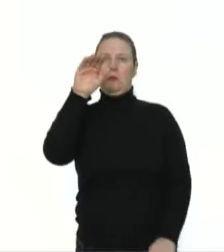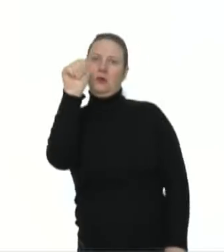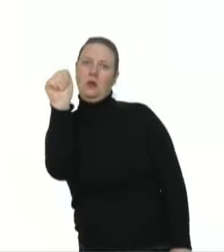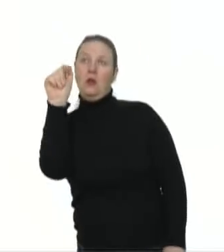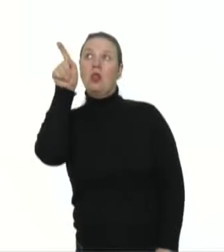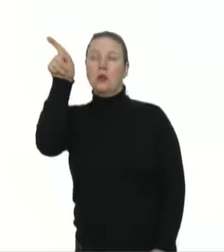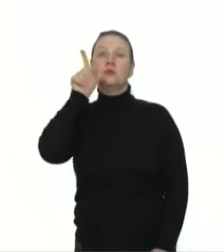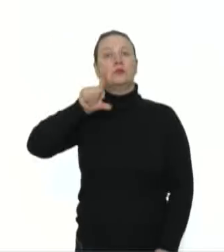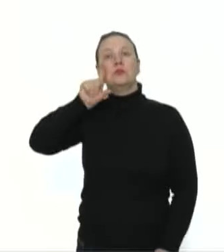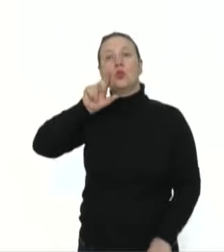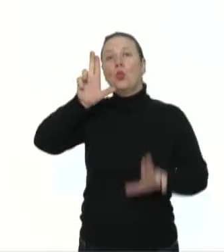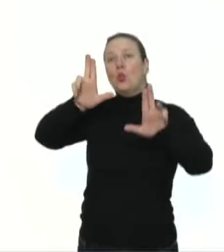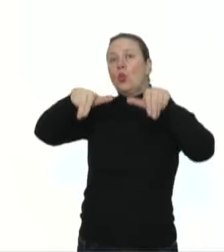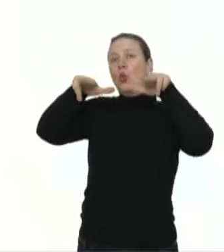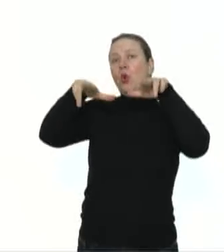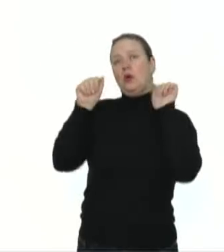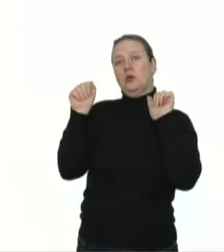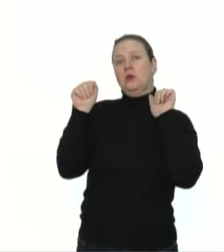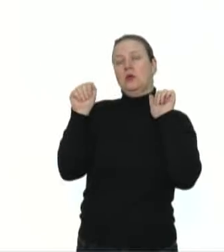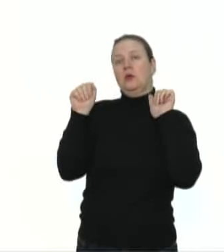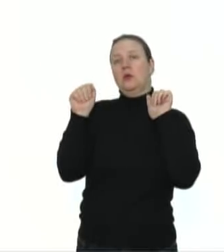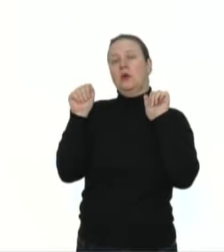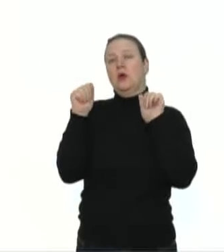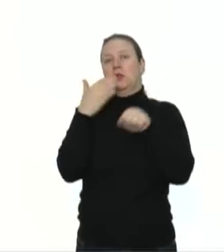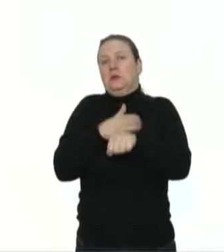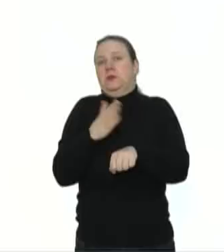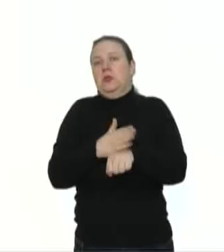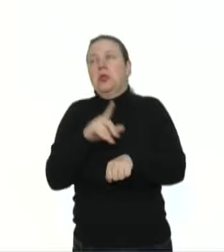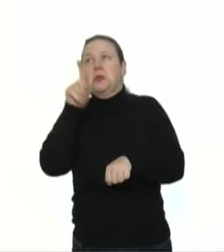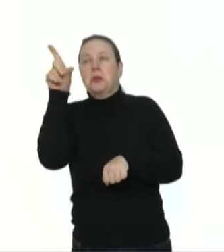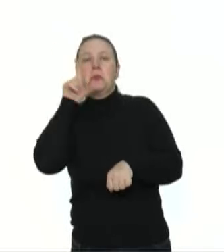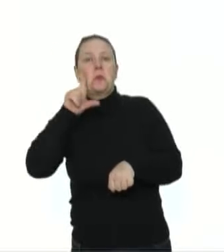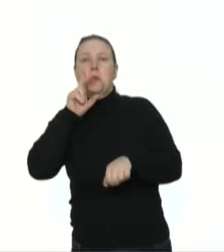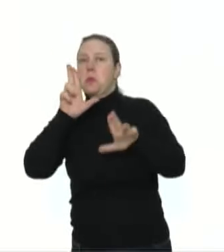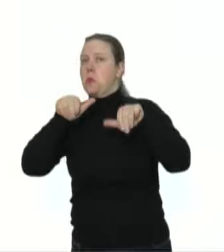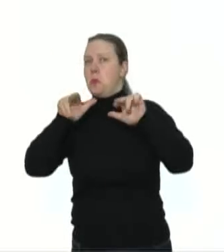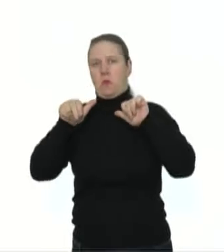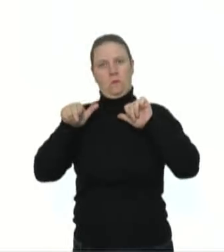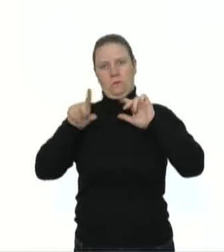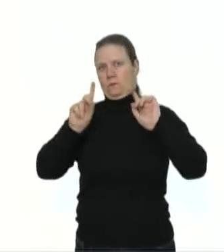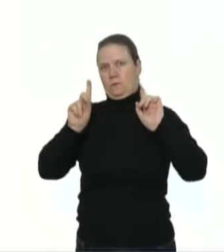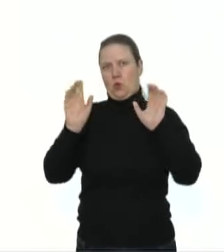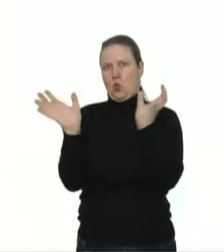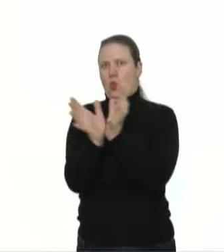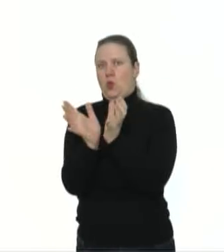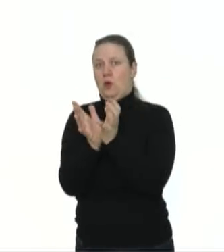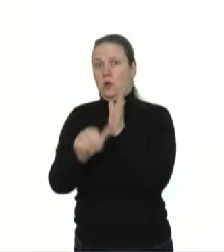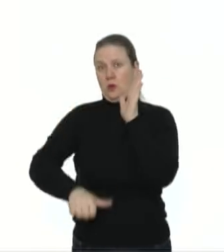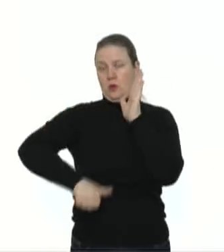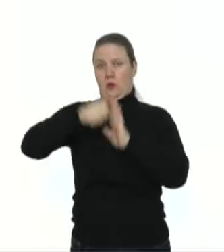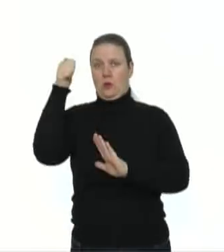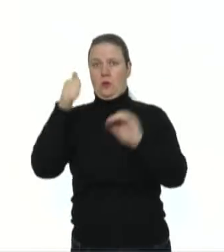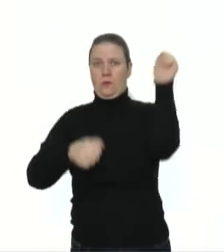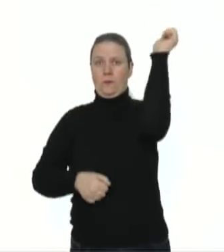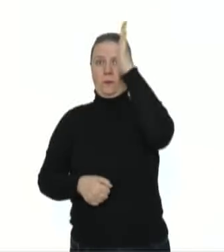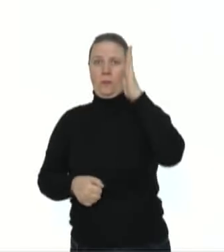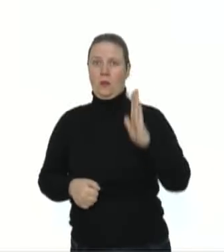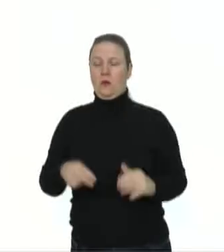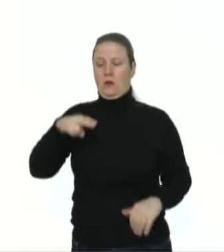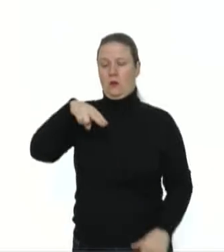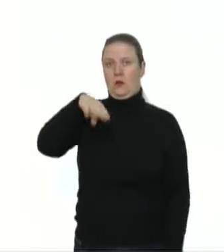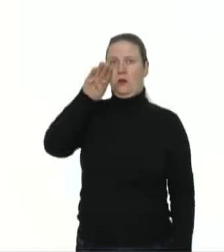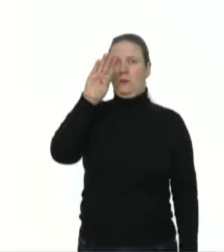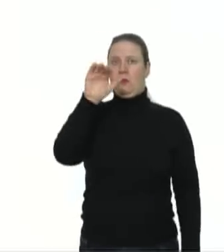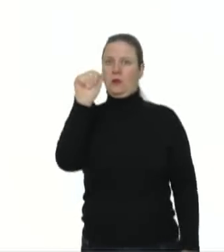mesmo sem nunca ter jogado pela Liga Americana. O primeiro brasileiro a atuar na NBA